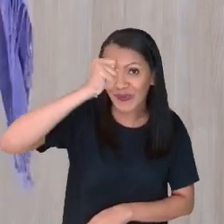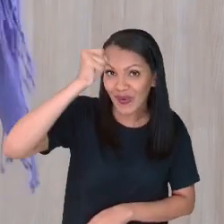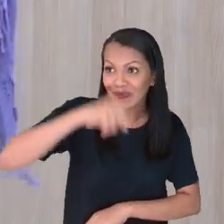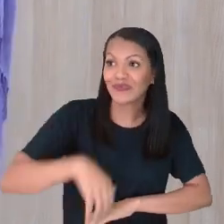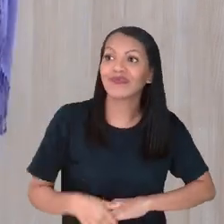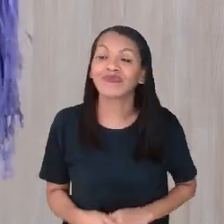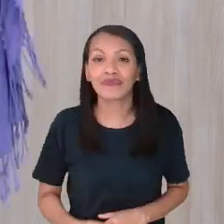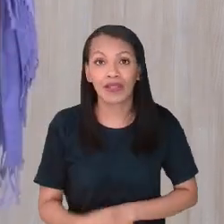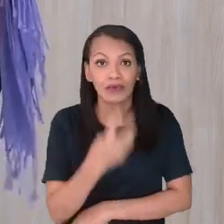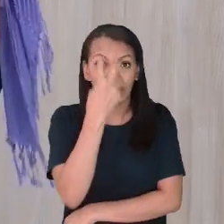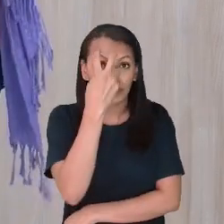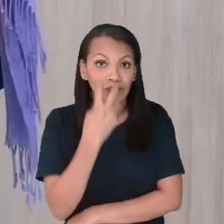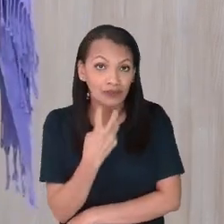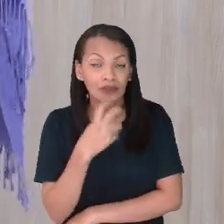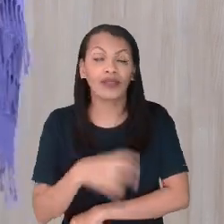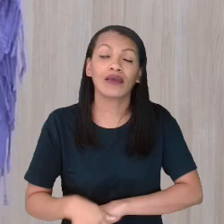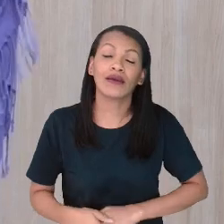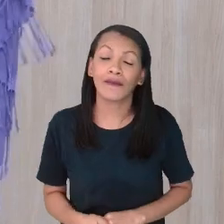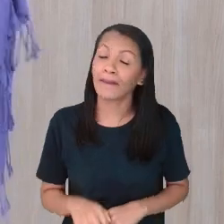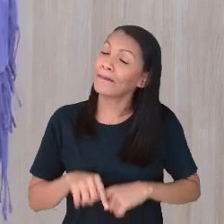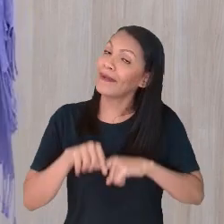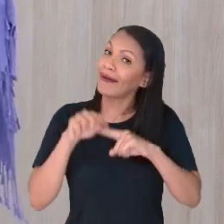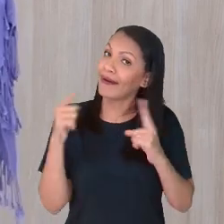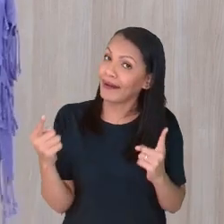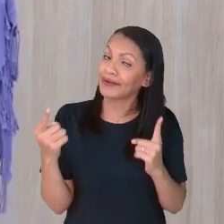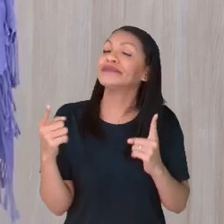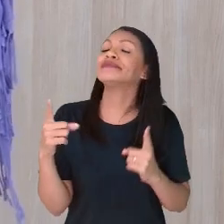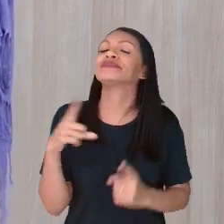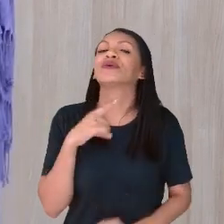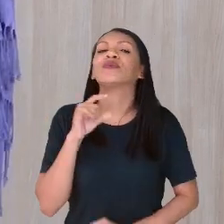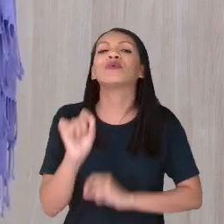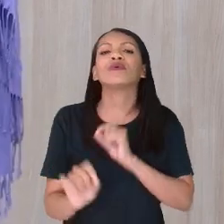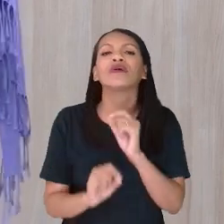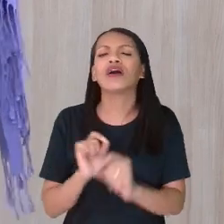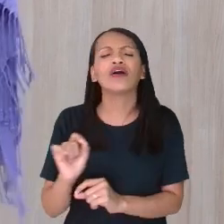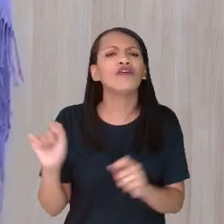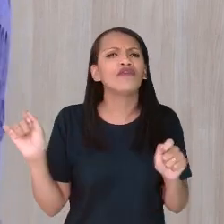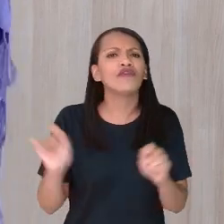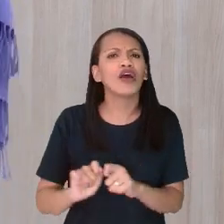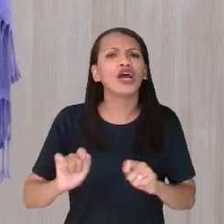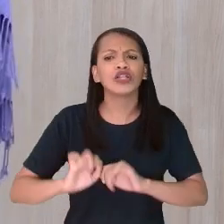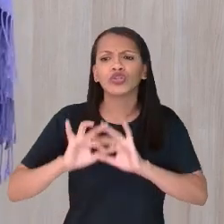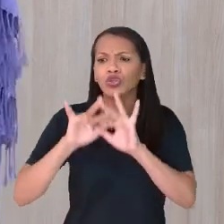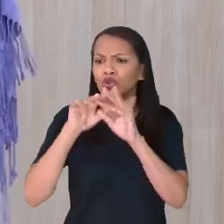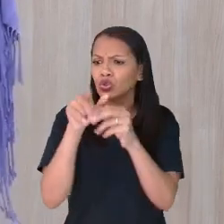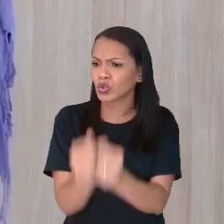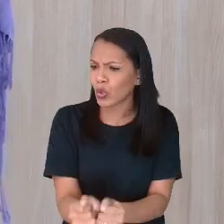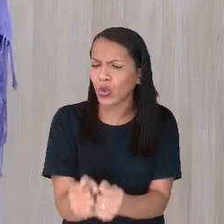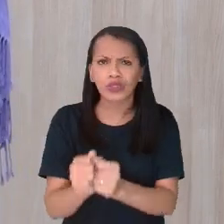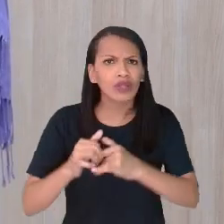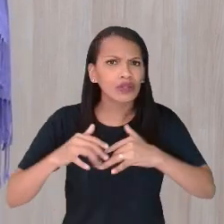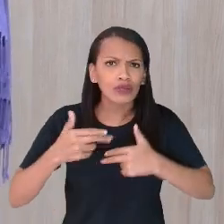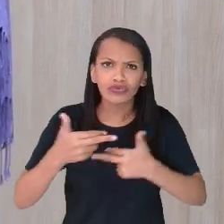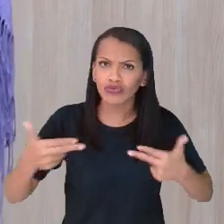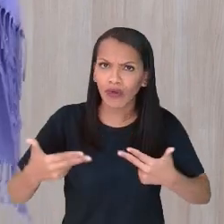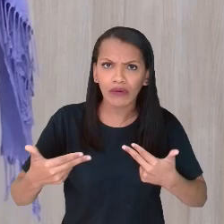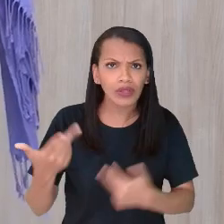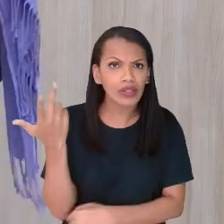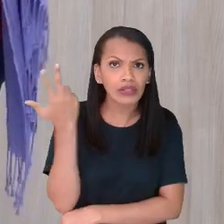Então, ela é cega, mas ela faz todas as atividades,